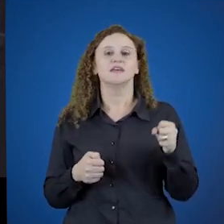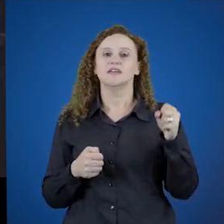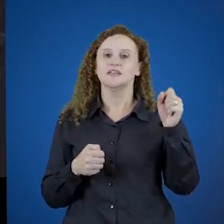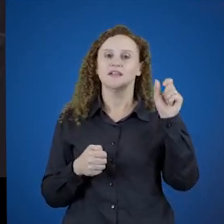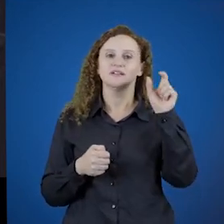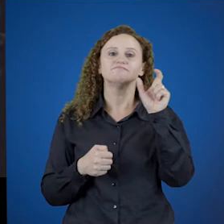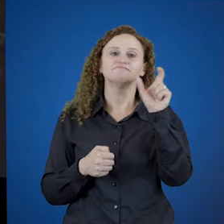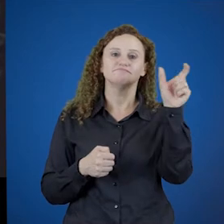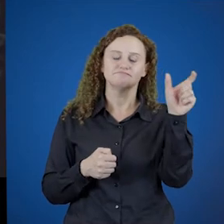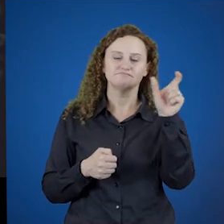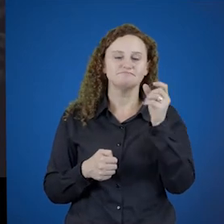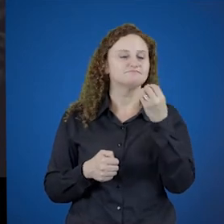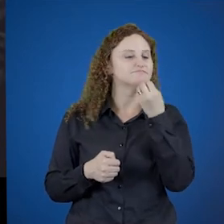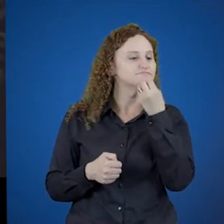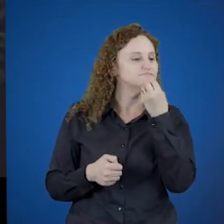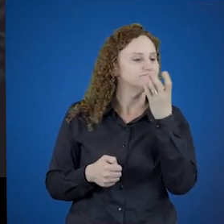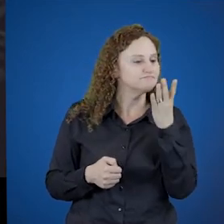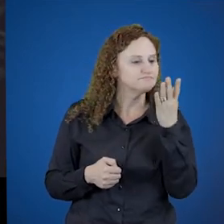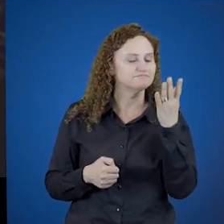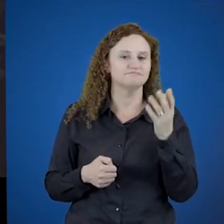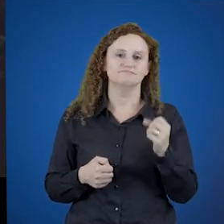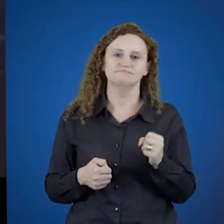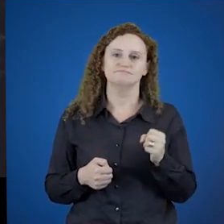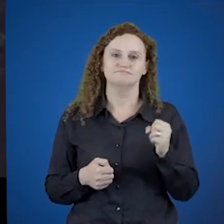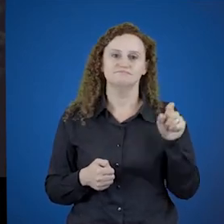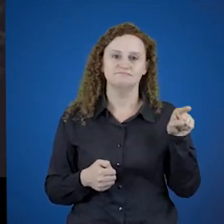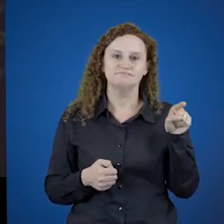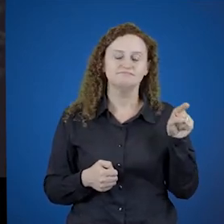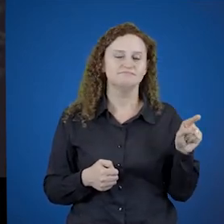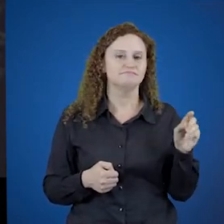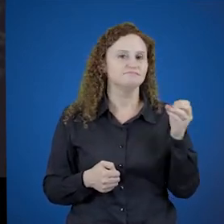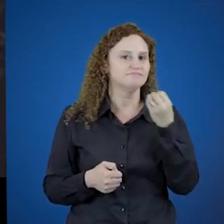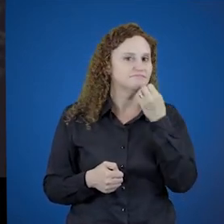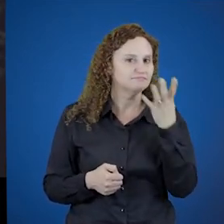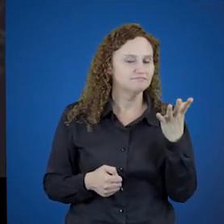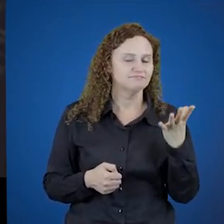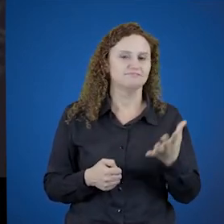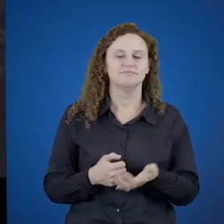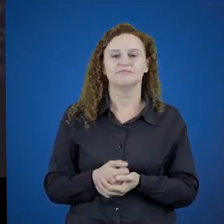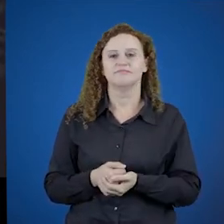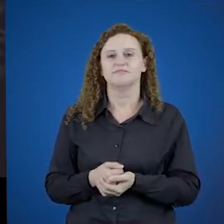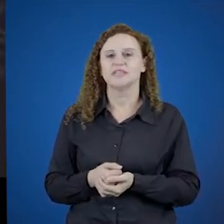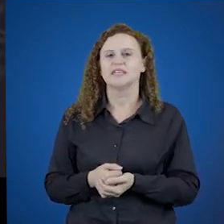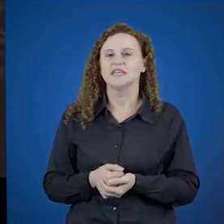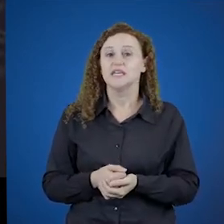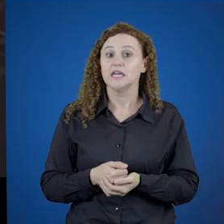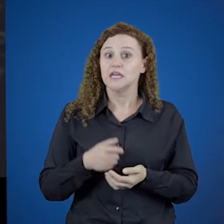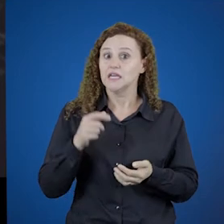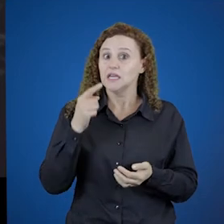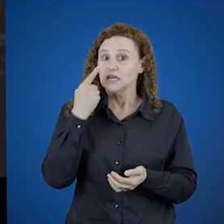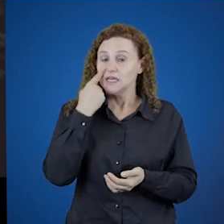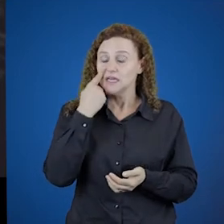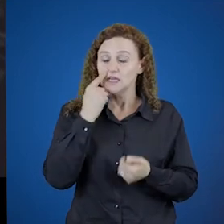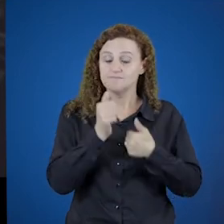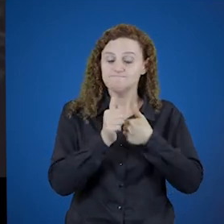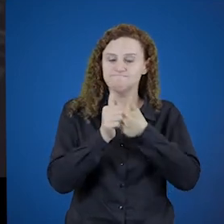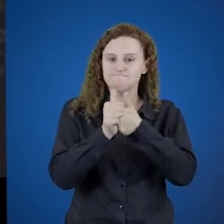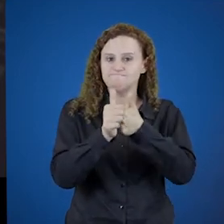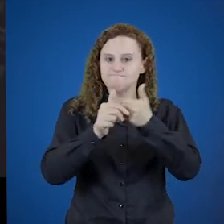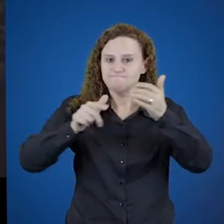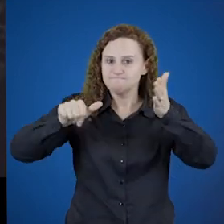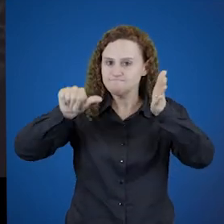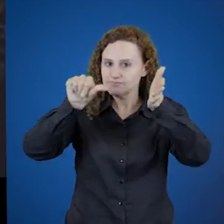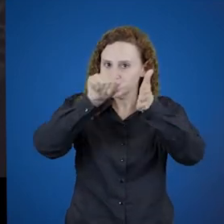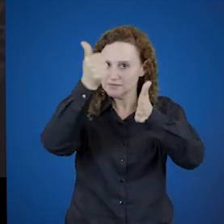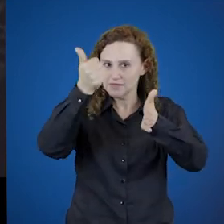singular tanto por ela quanto o bona por isso ele está dessa forma e segue a primeira